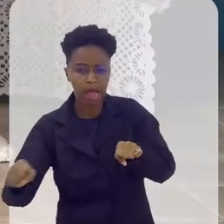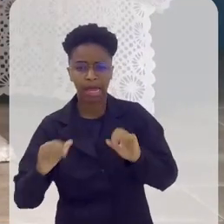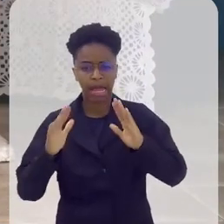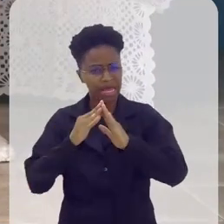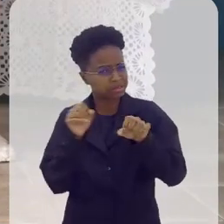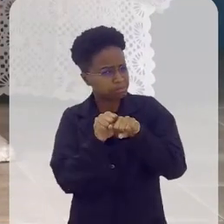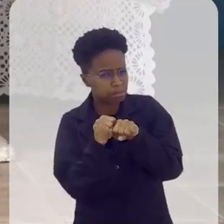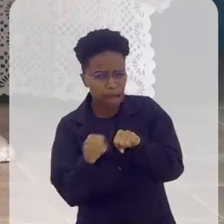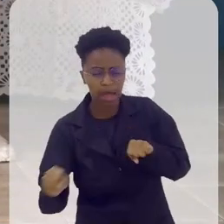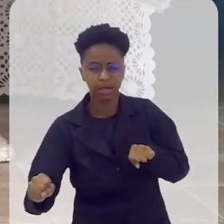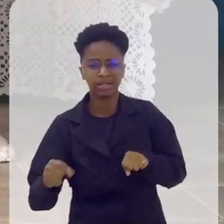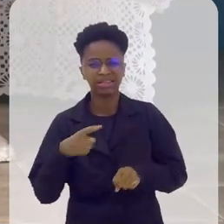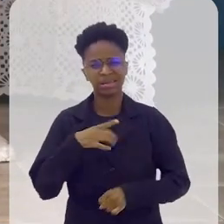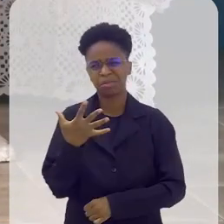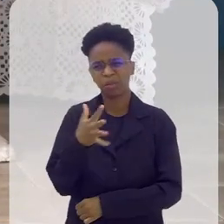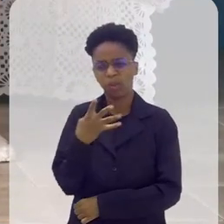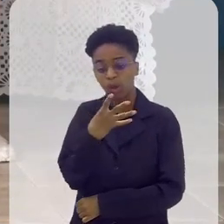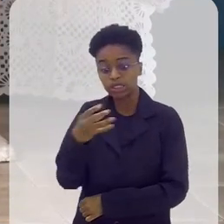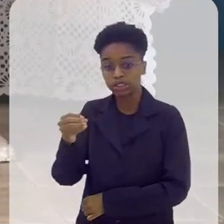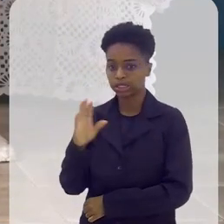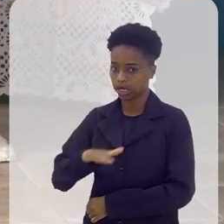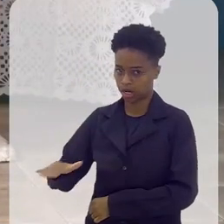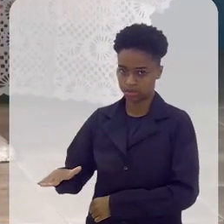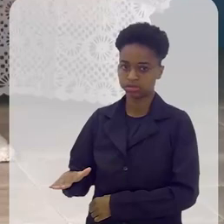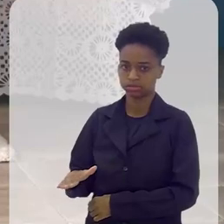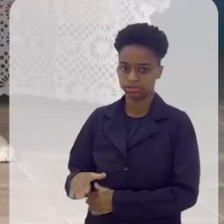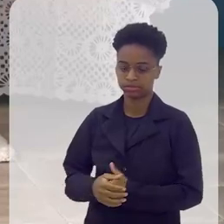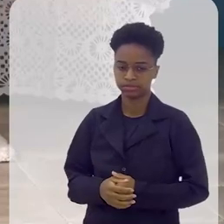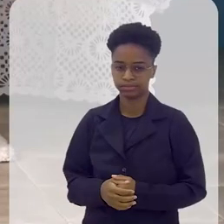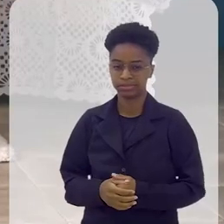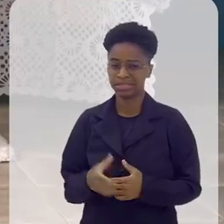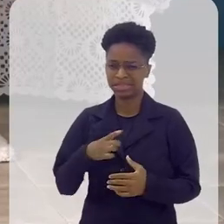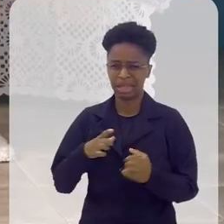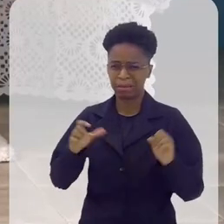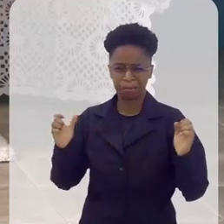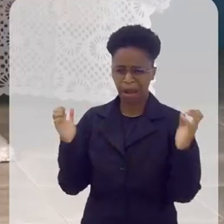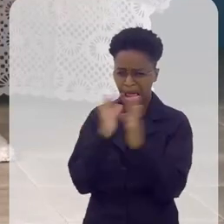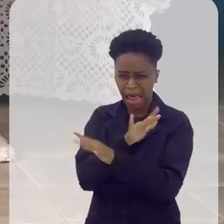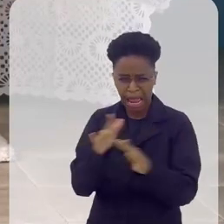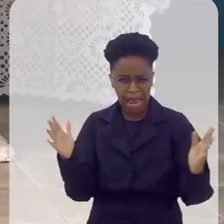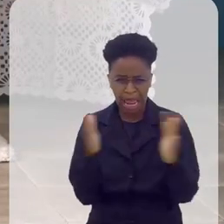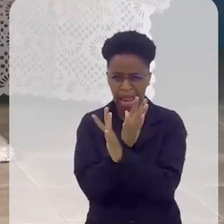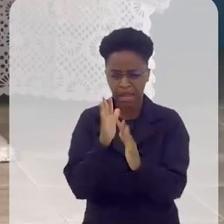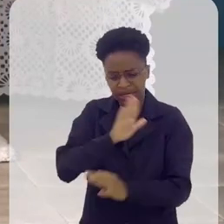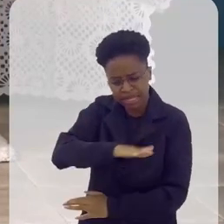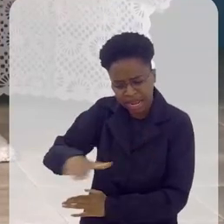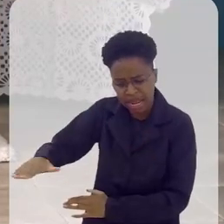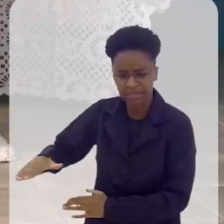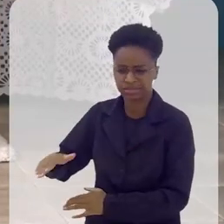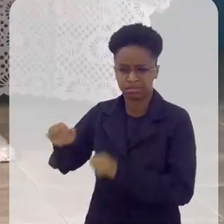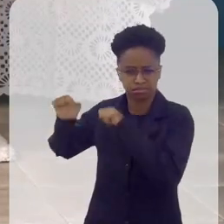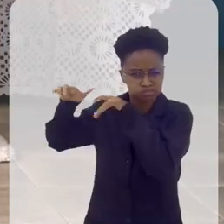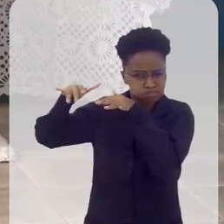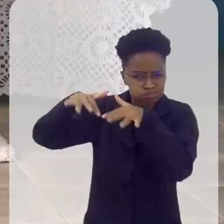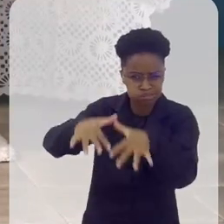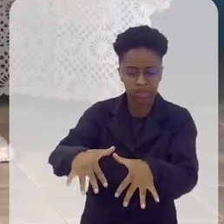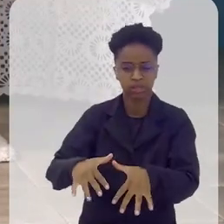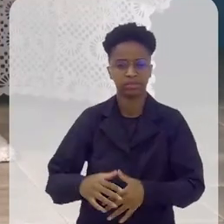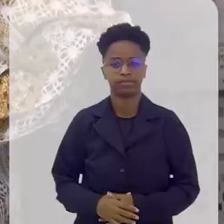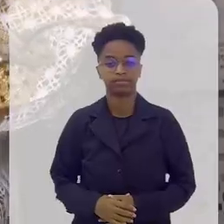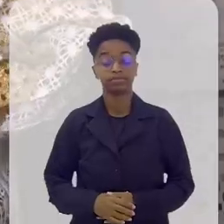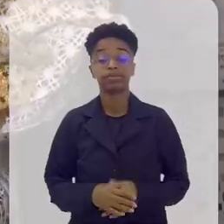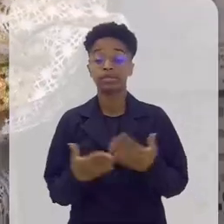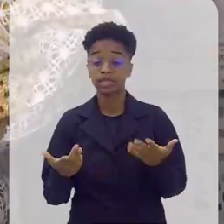casa muito grande, eu acho que tinha umas 400 crianças ali. Era uma criançada. O quintal estava tomado de